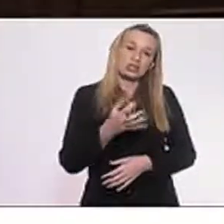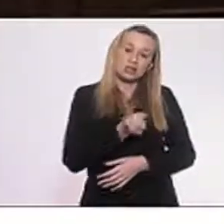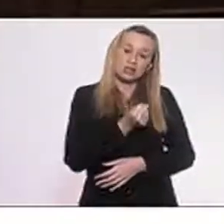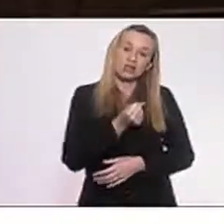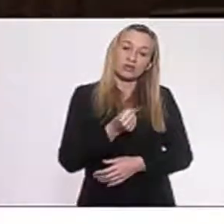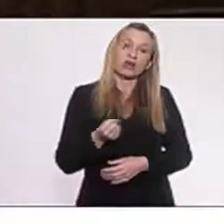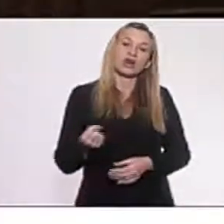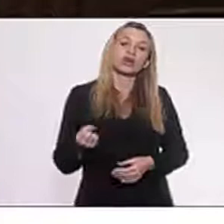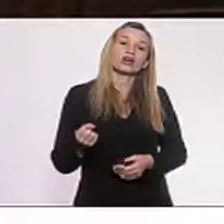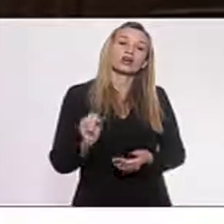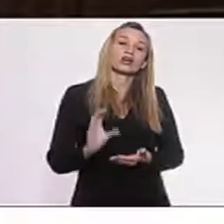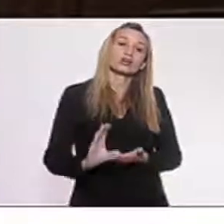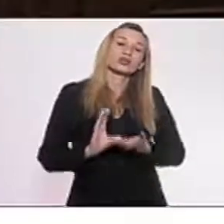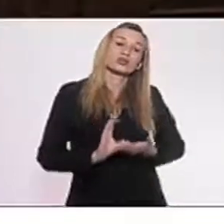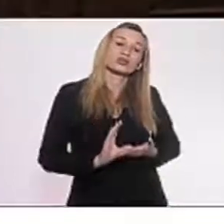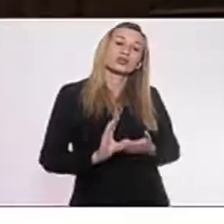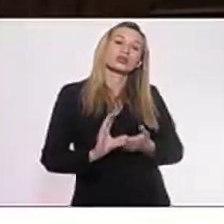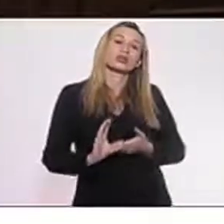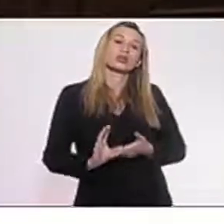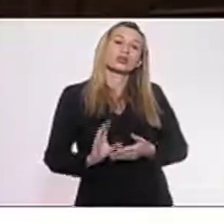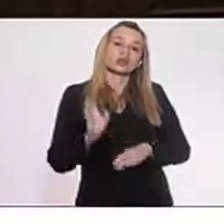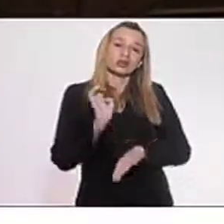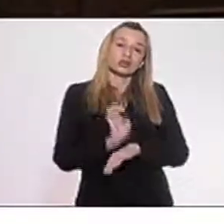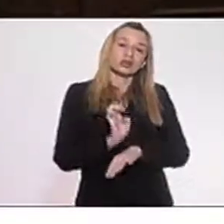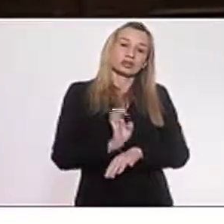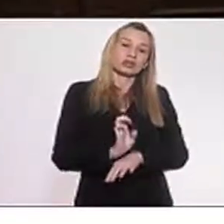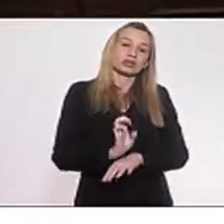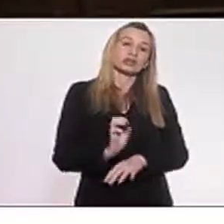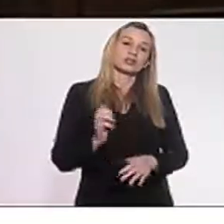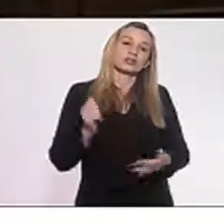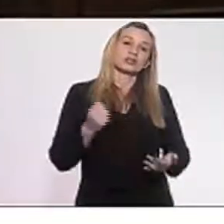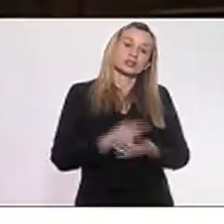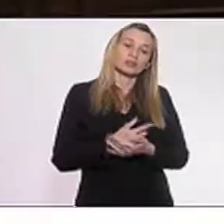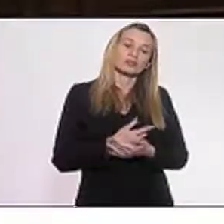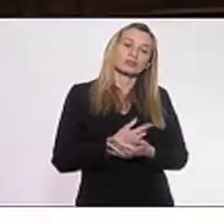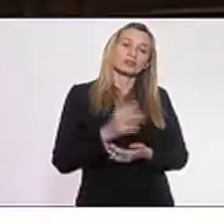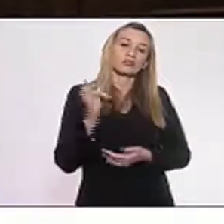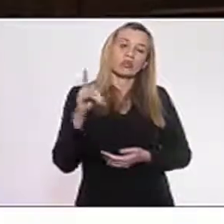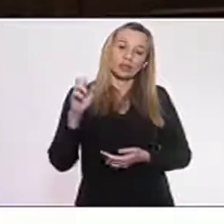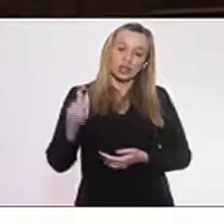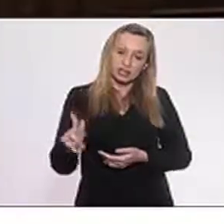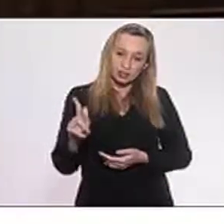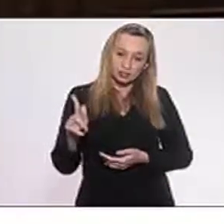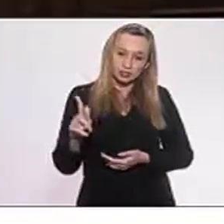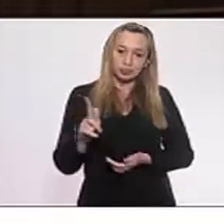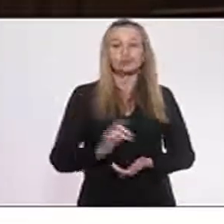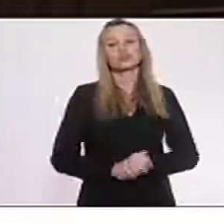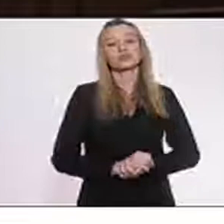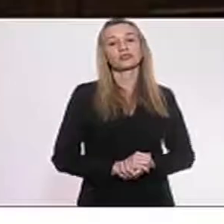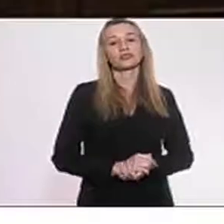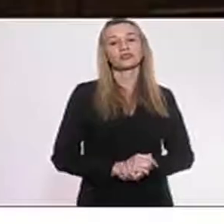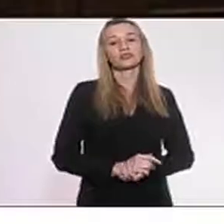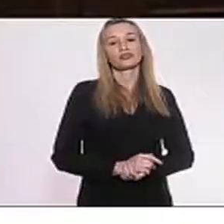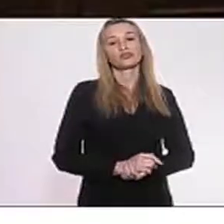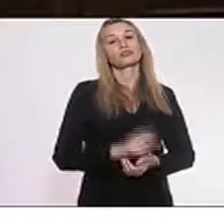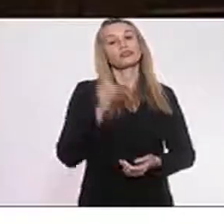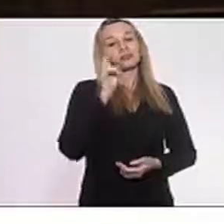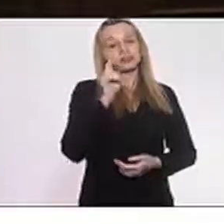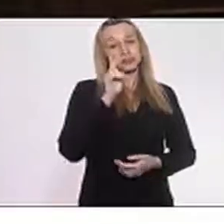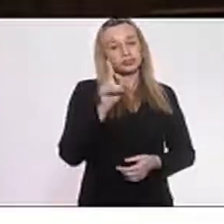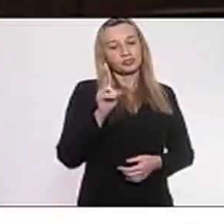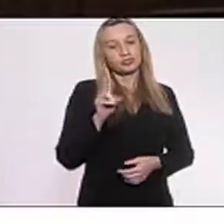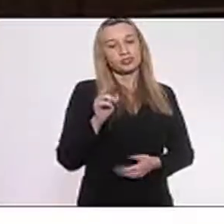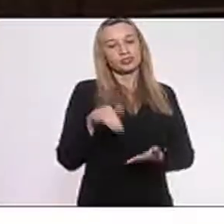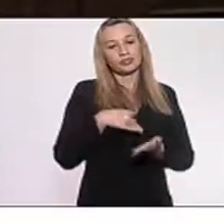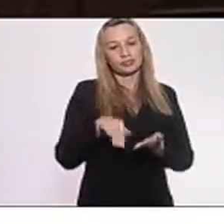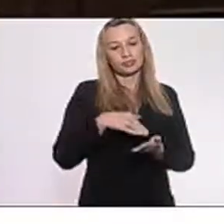que dispõe a Constituição do Estado em relação aos recursos constitucionalmente vinculados à FAPERJ. É bom lembrar que o secretário de